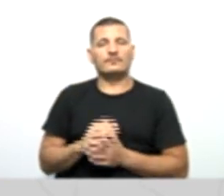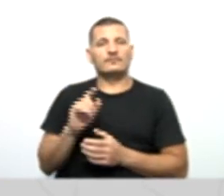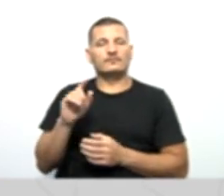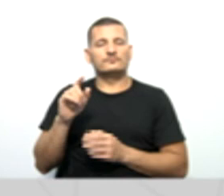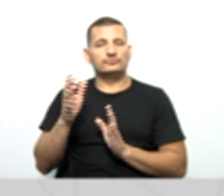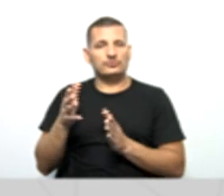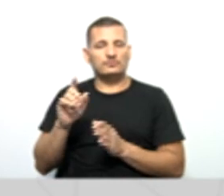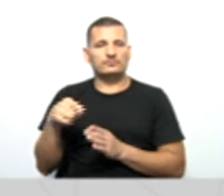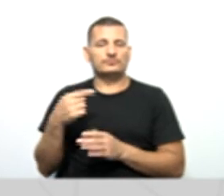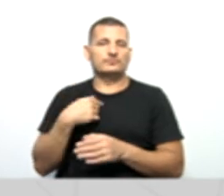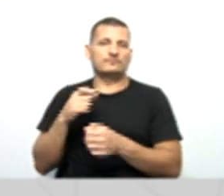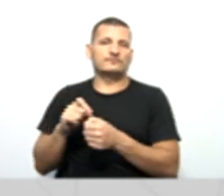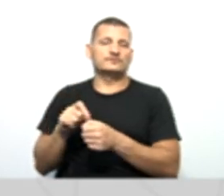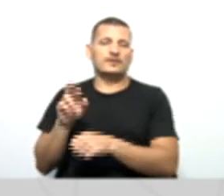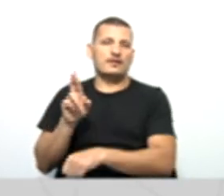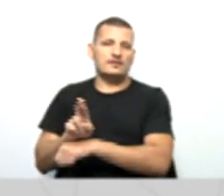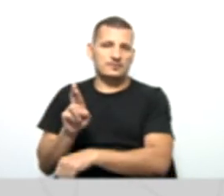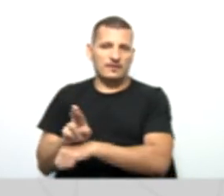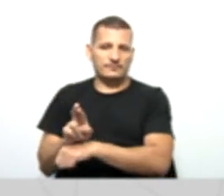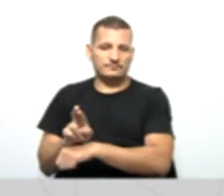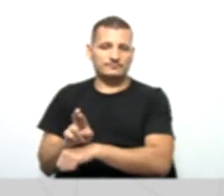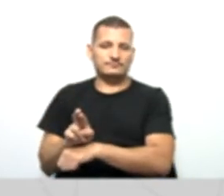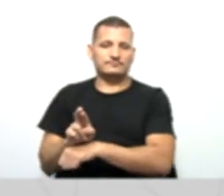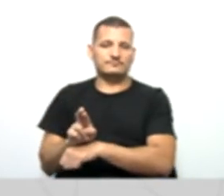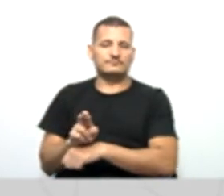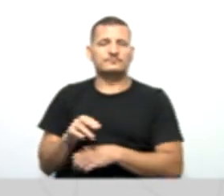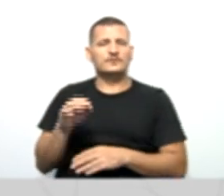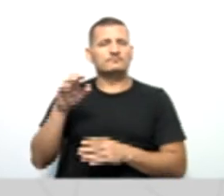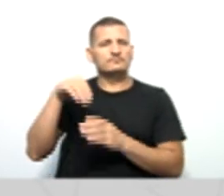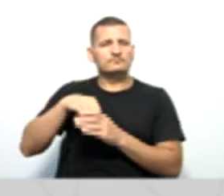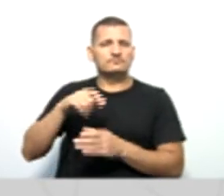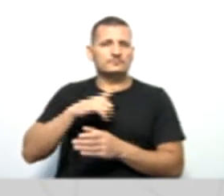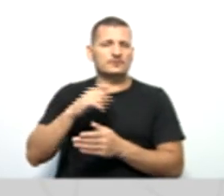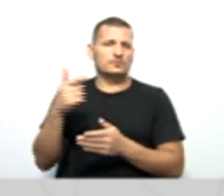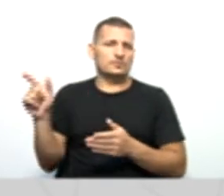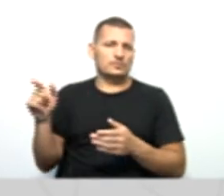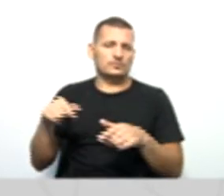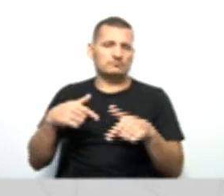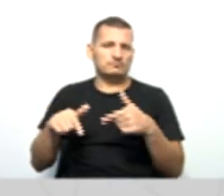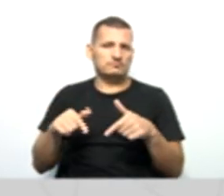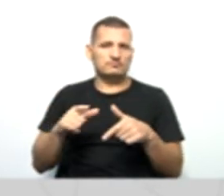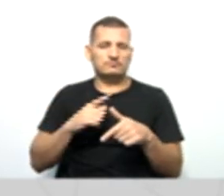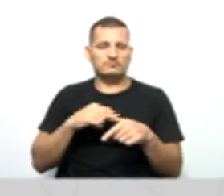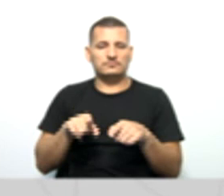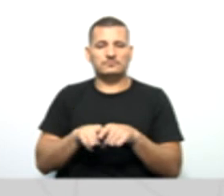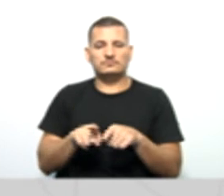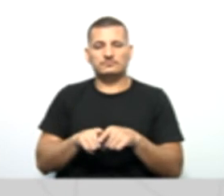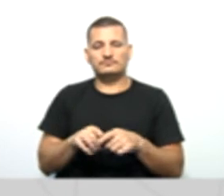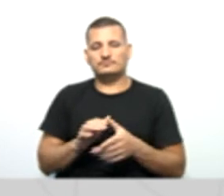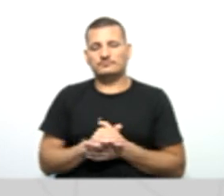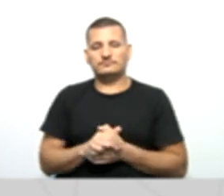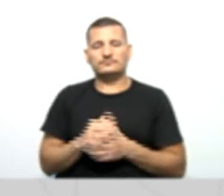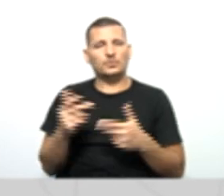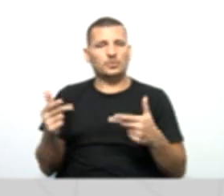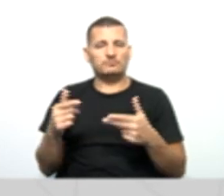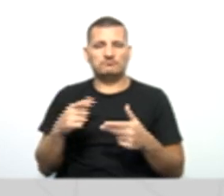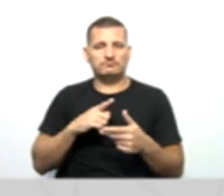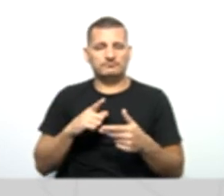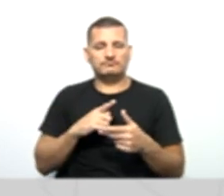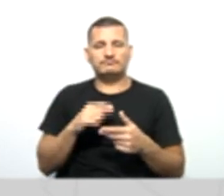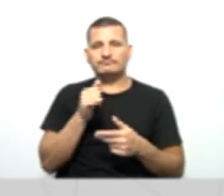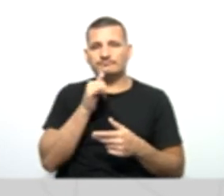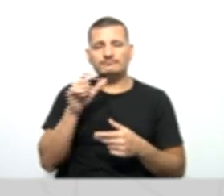escolhido, eu vou efetuar reservas. Aqui existem outras atividades que a gente pode listar também. Por exemplo, na escolha de um hotel,